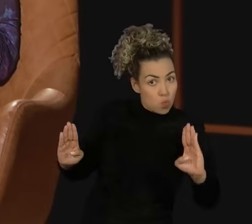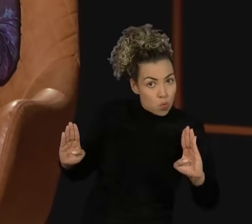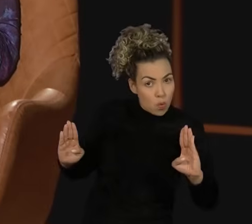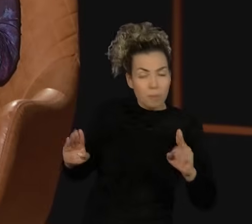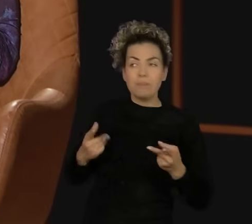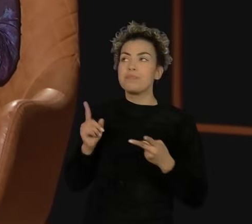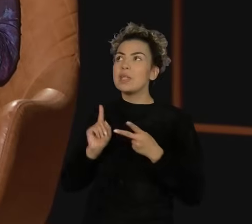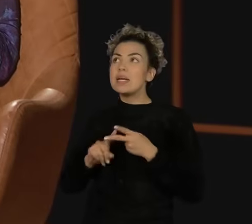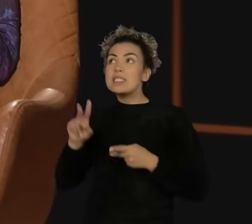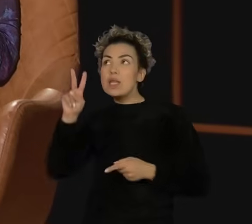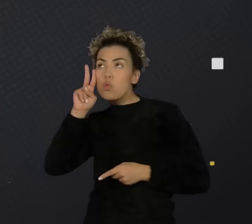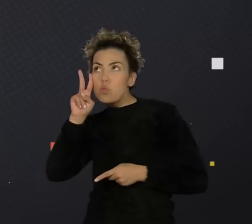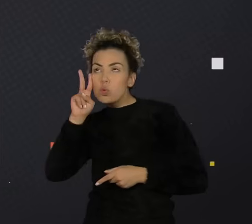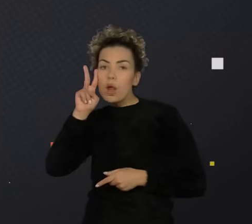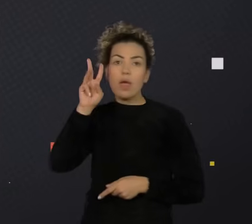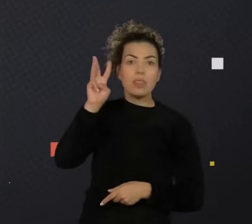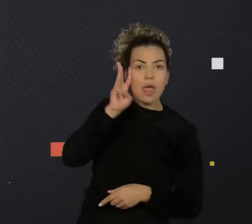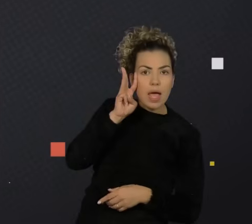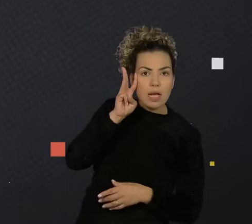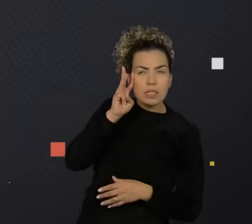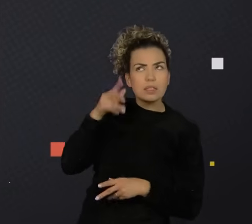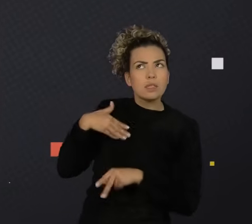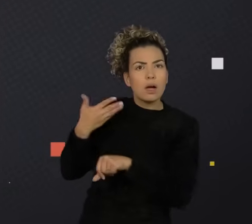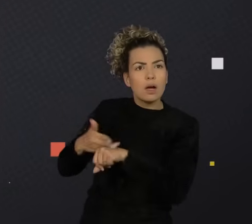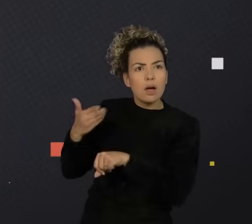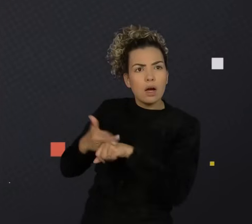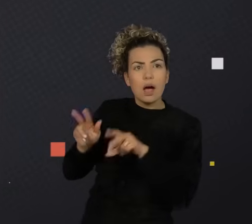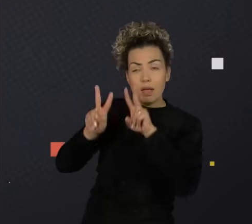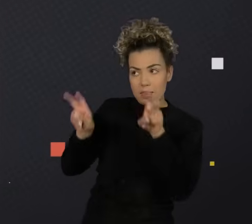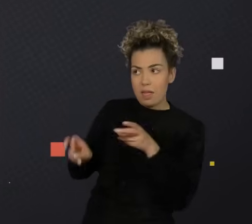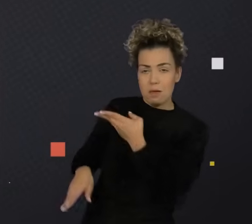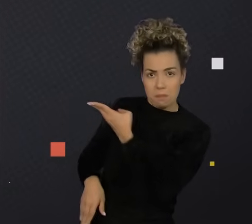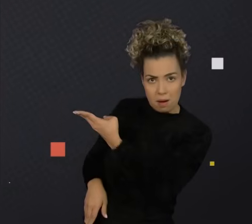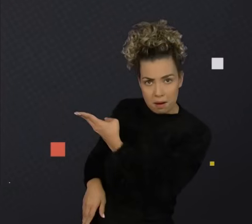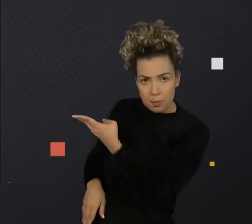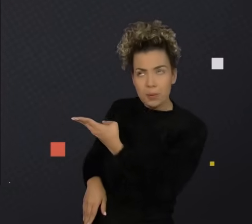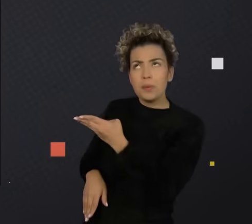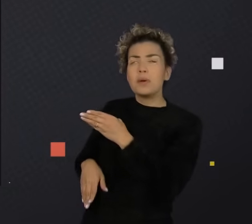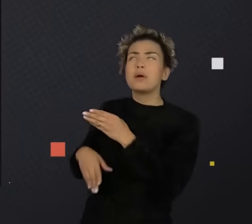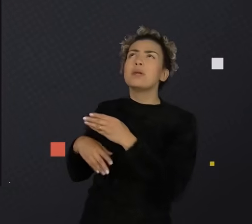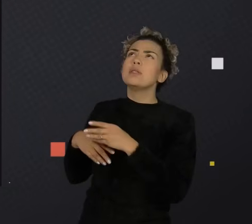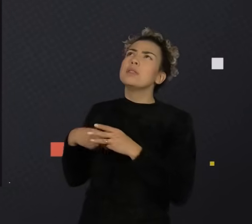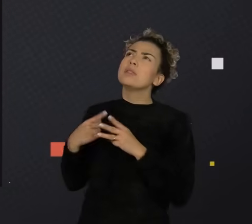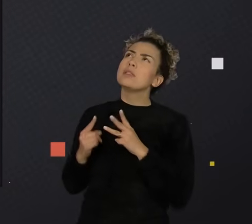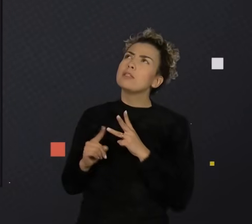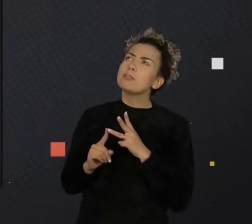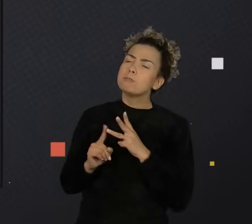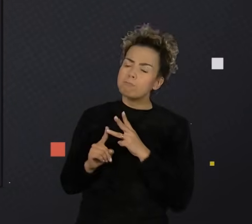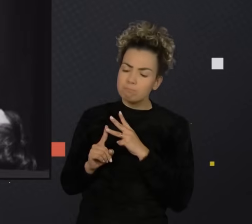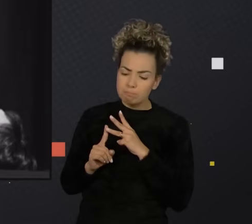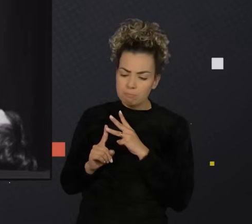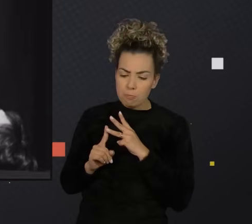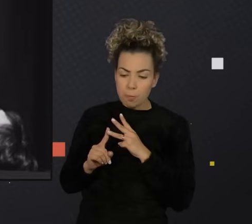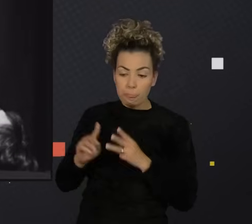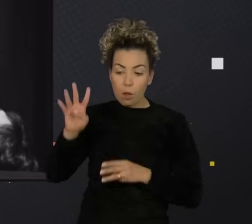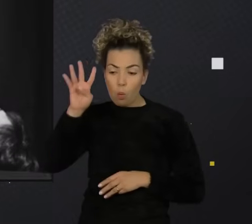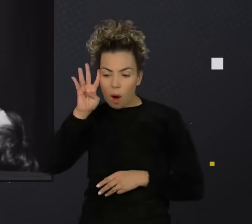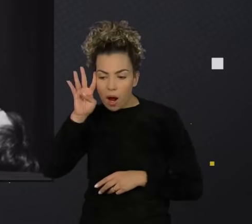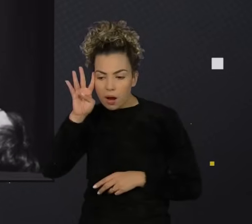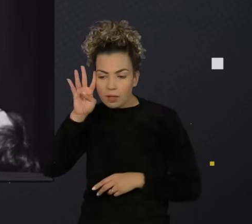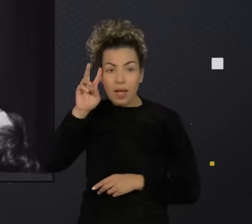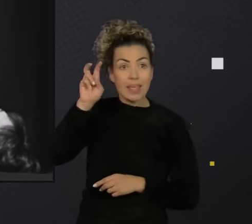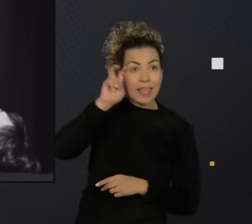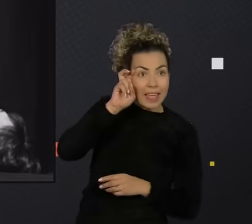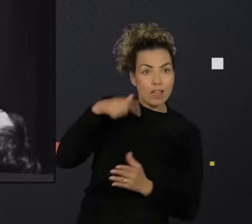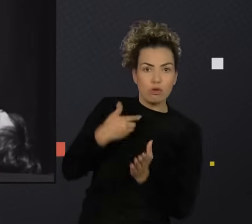terças eu fazia o Ano, Luz Negra, isso, e nas quartas e quintas eu fazia